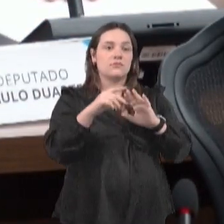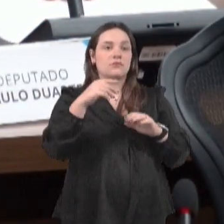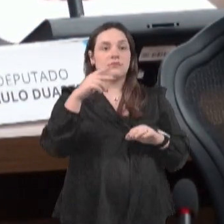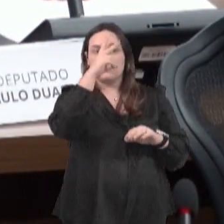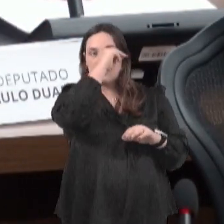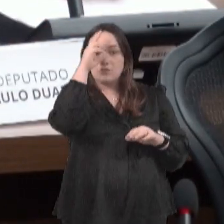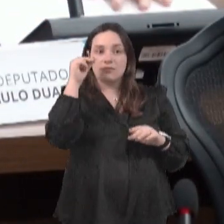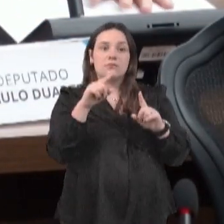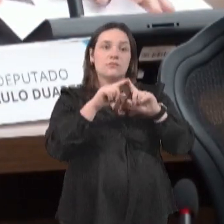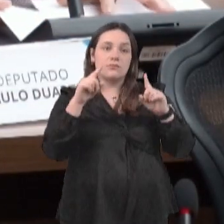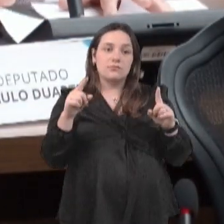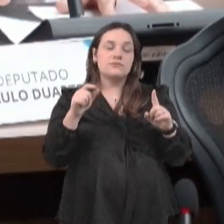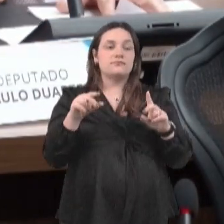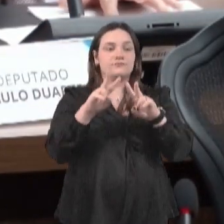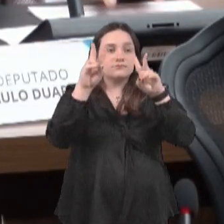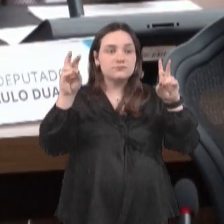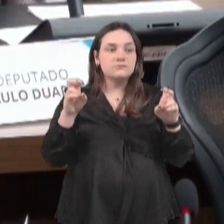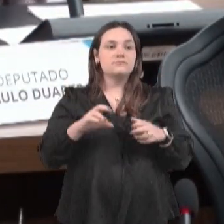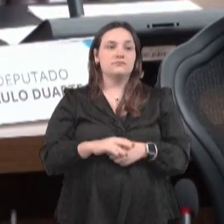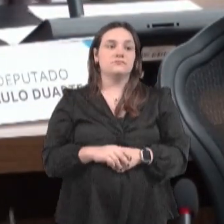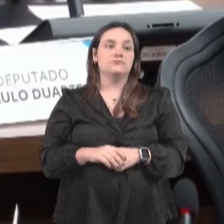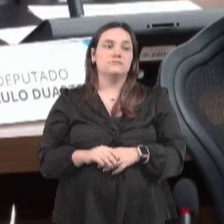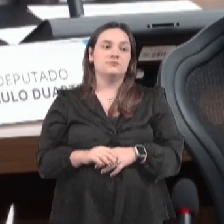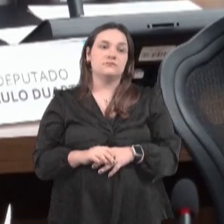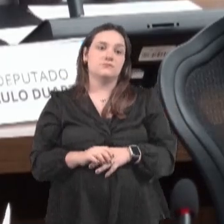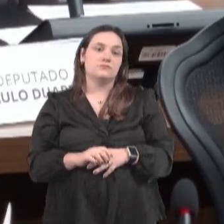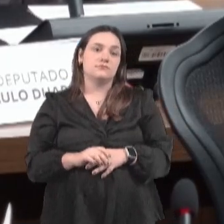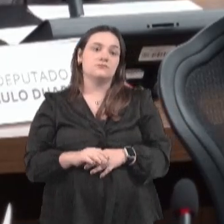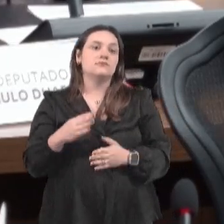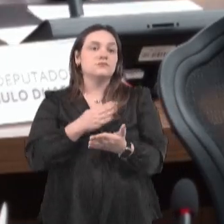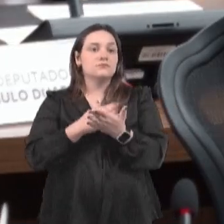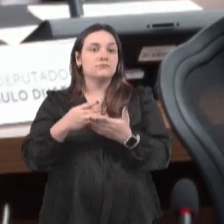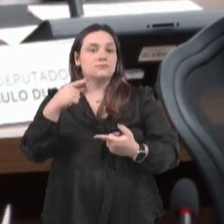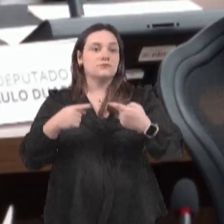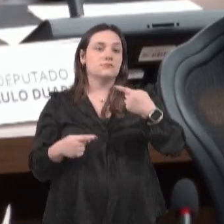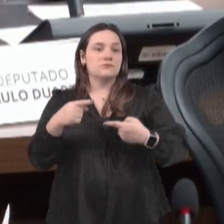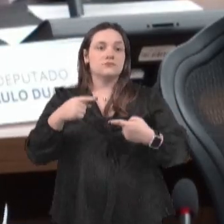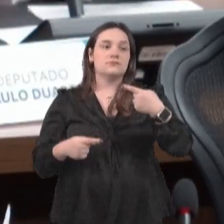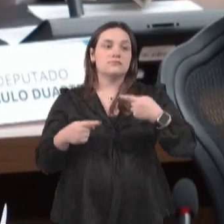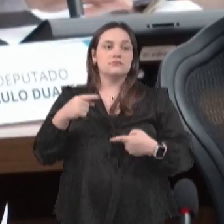Mas, independente disso, acho que é uma questão para frente para se discutir.